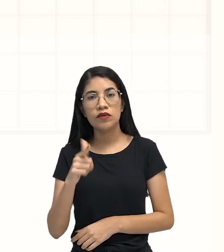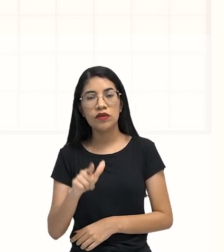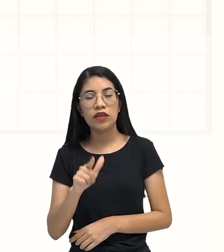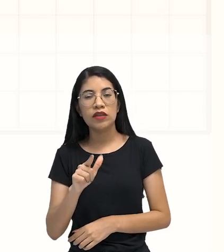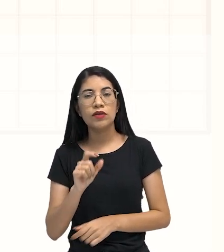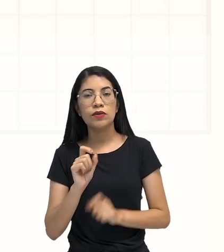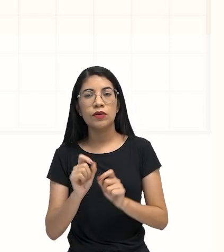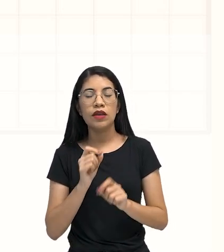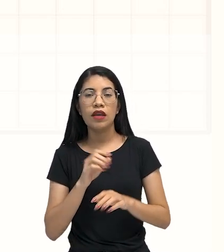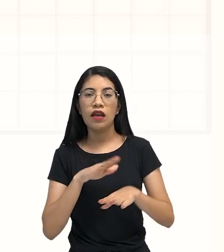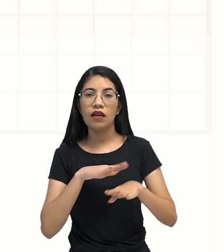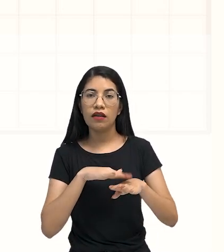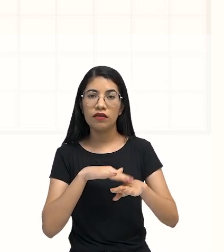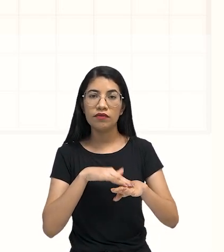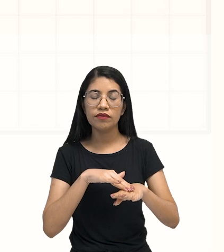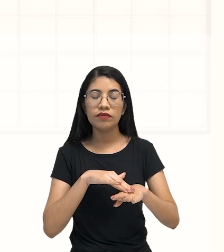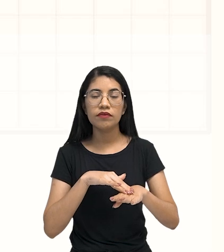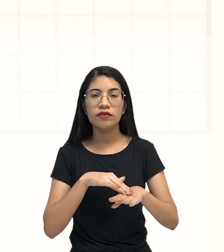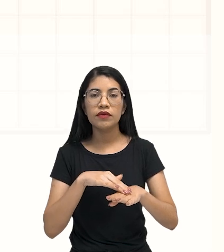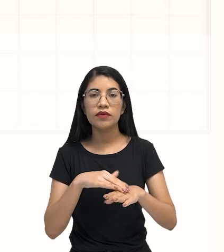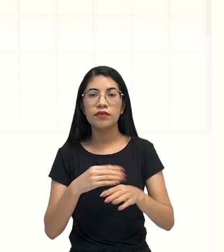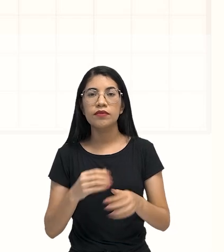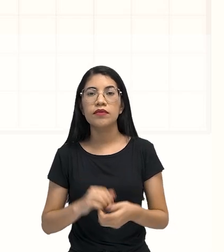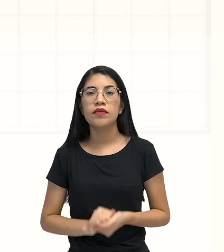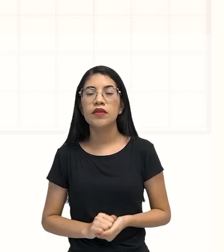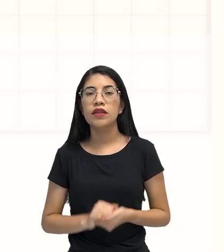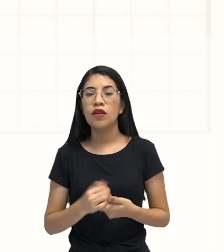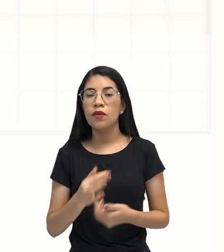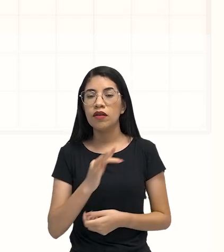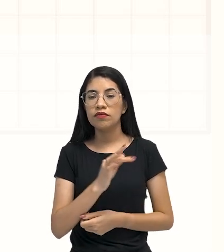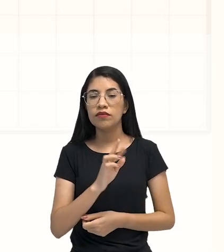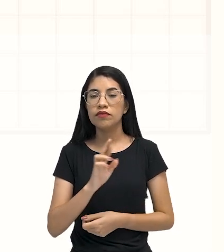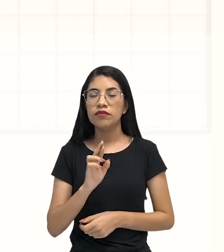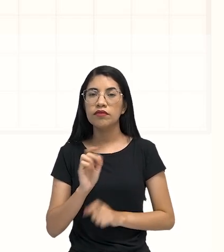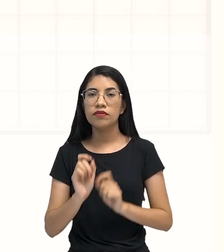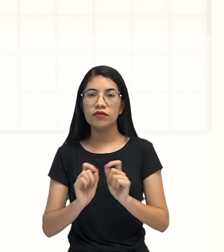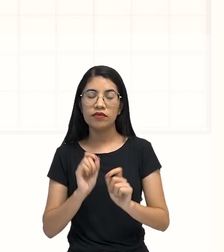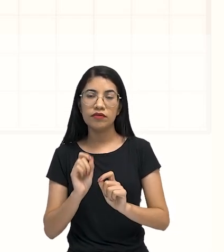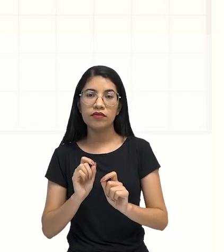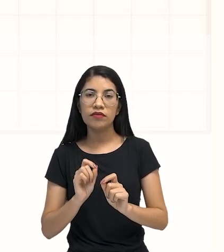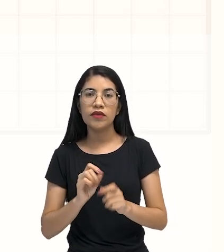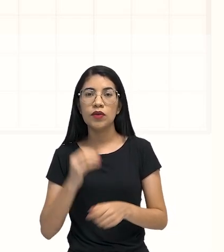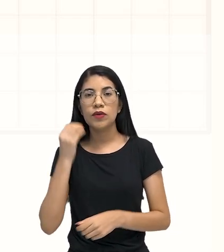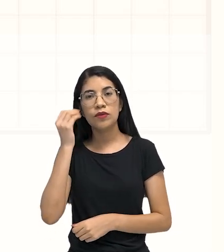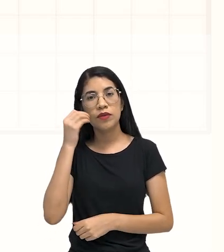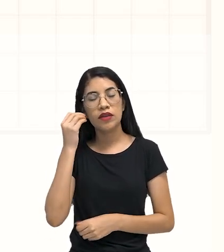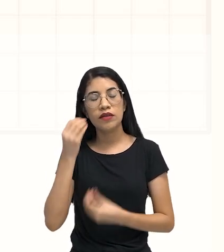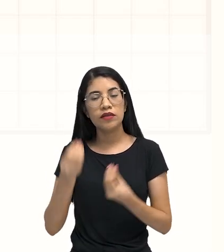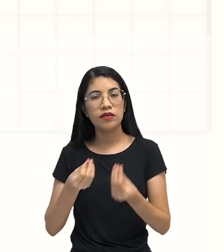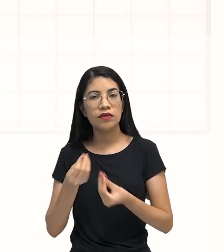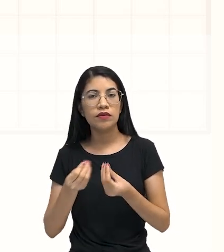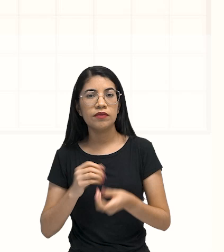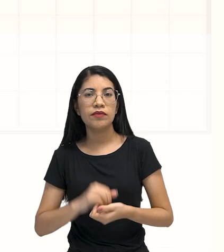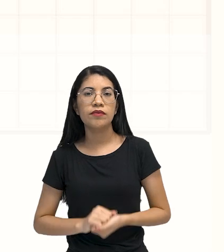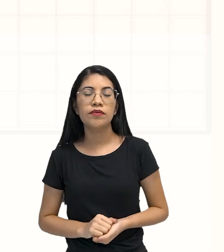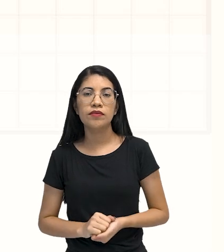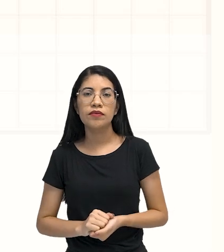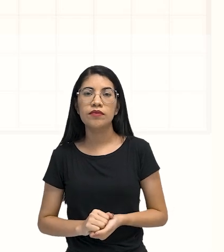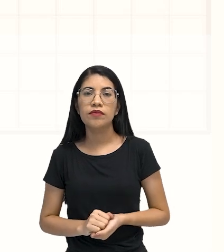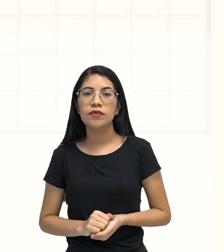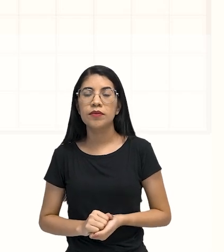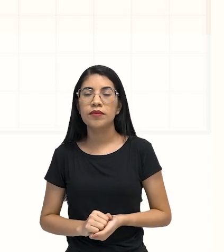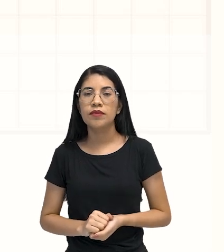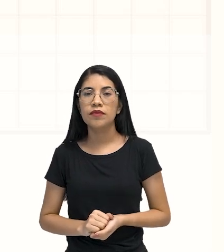referente à cara, tá? Qual é a frequência relativa desse experimento aí, tá? Então